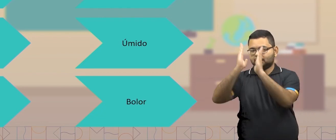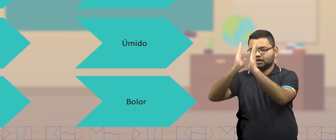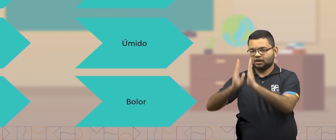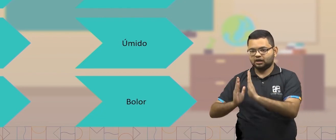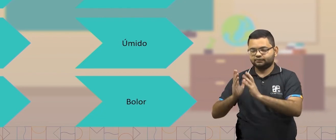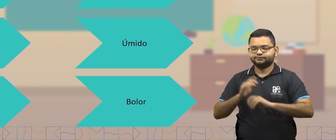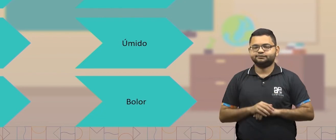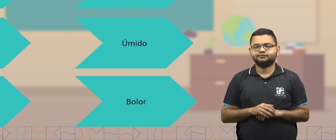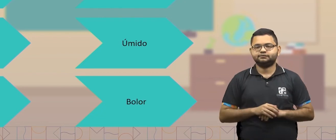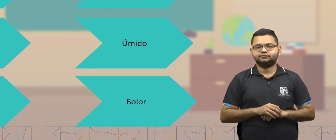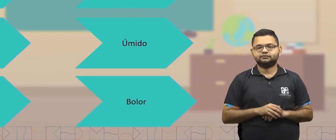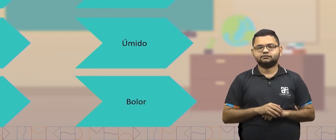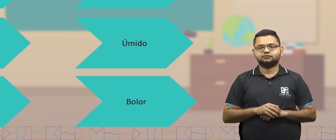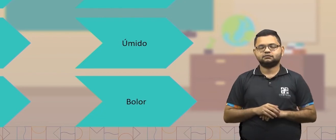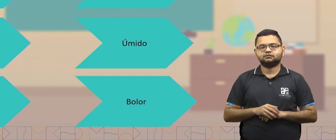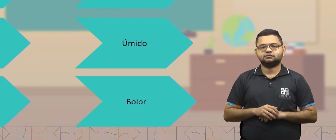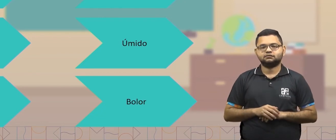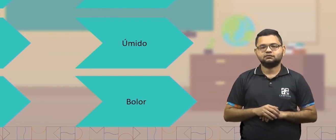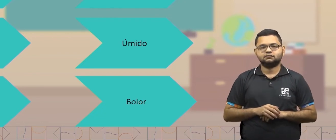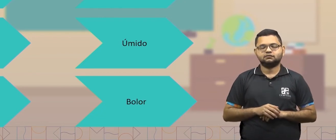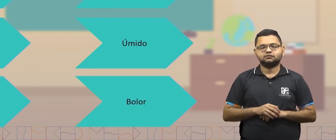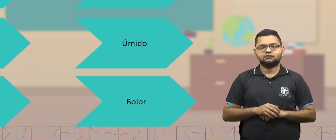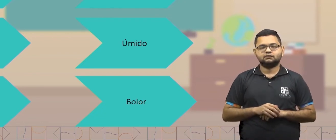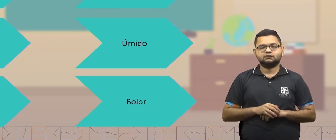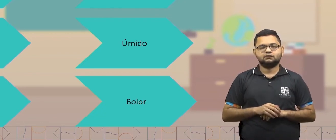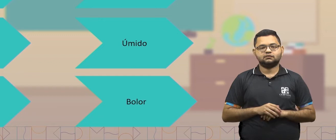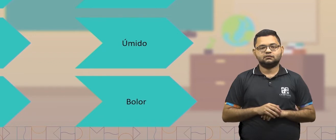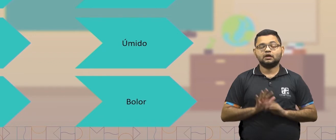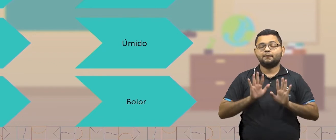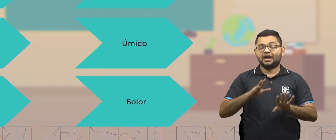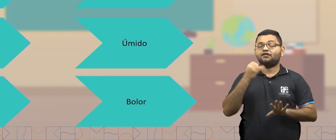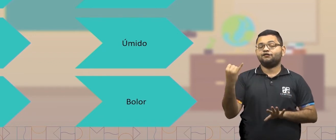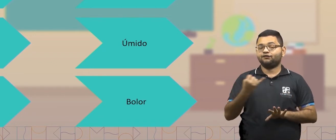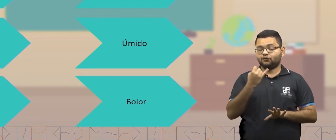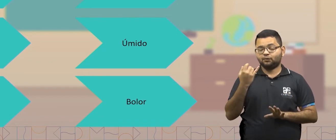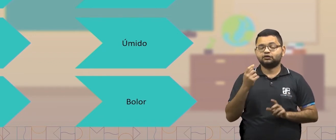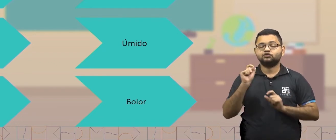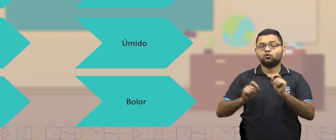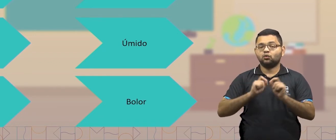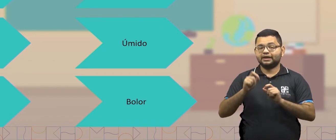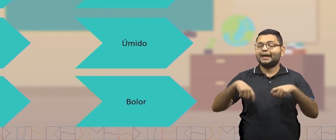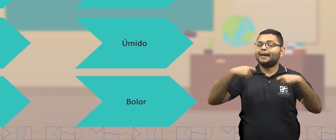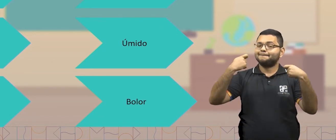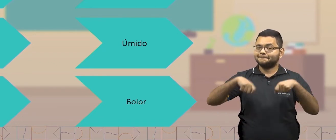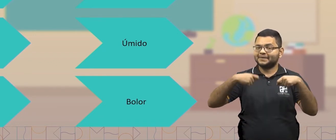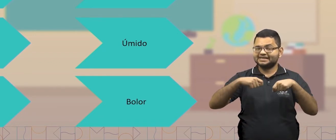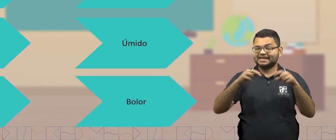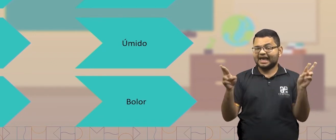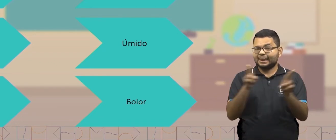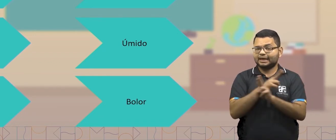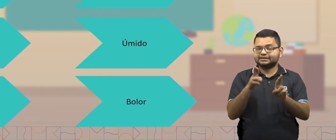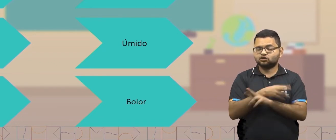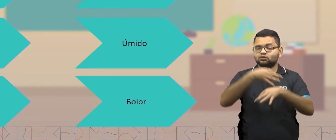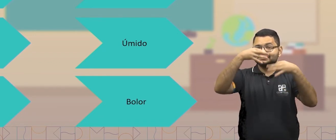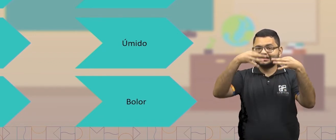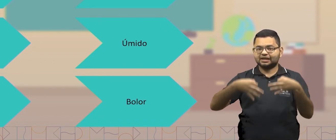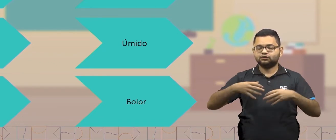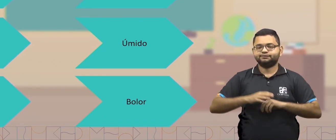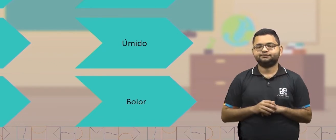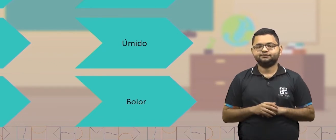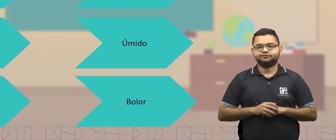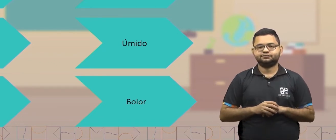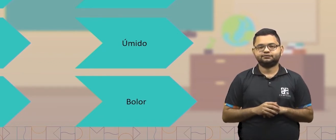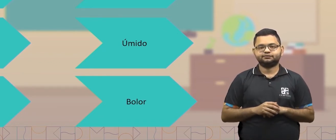a informação tem que estar corretamente relacionada. Então, vamos à primeira informação. Os fungos são seres vivos